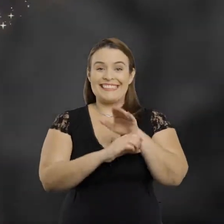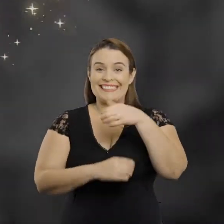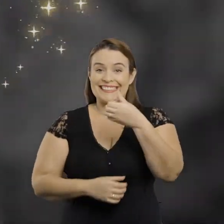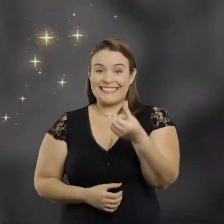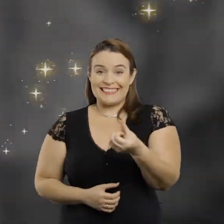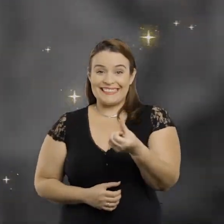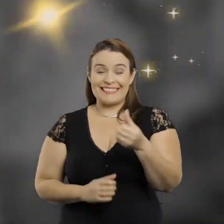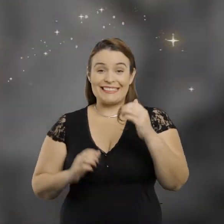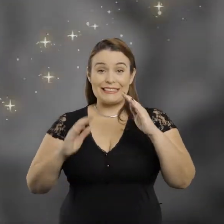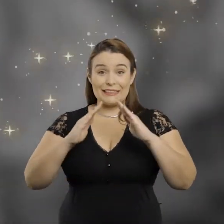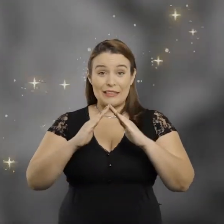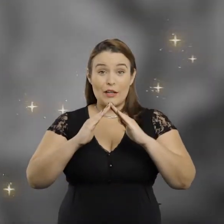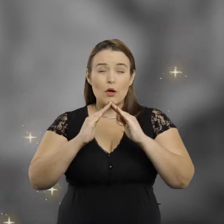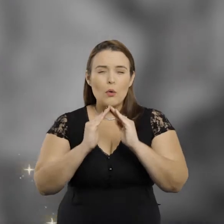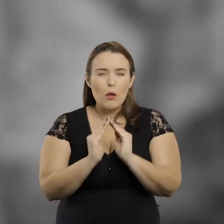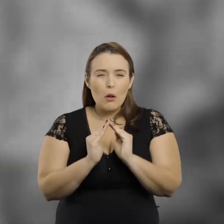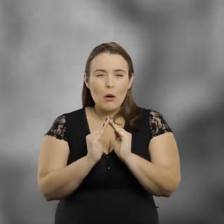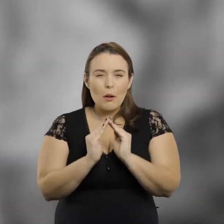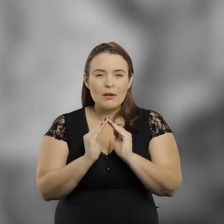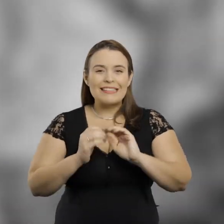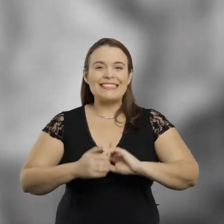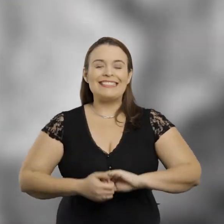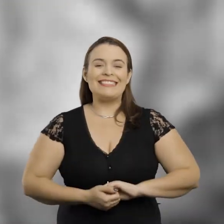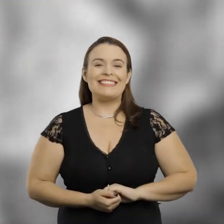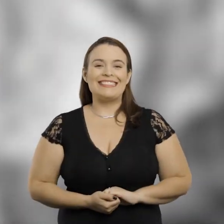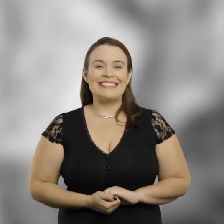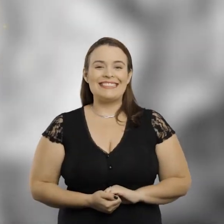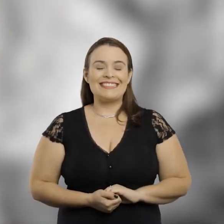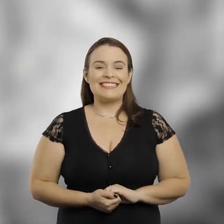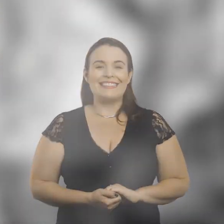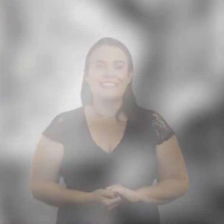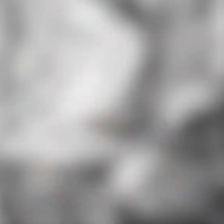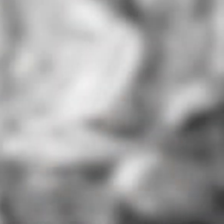Capítulo 6. A casinha.